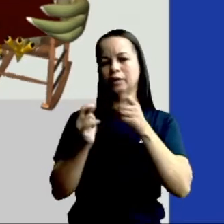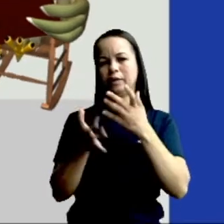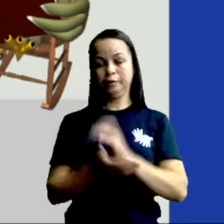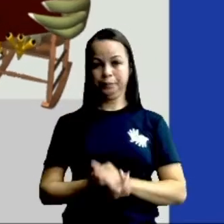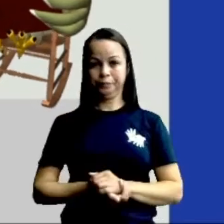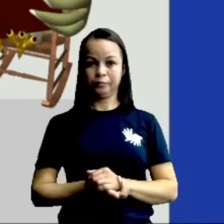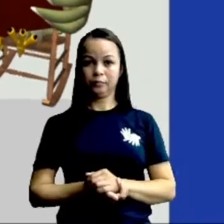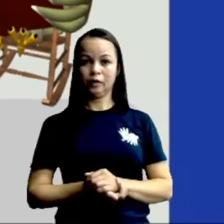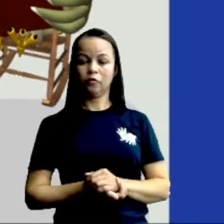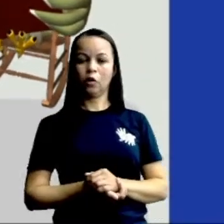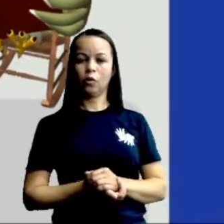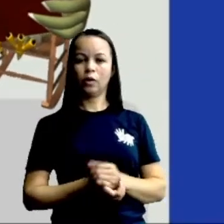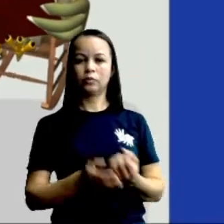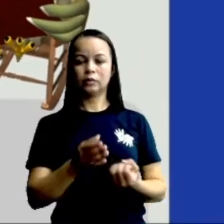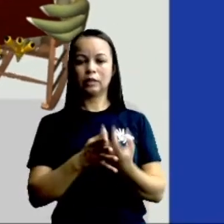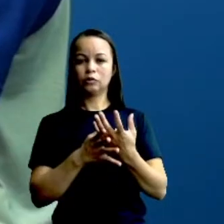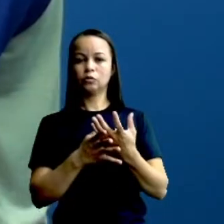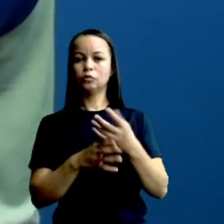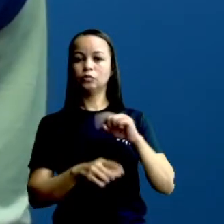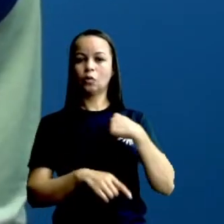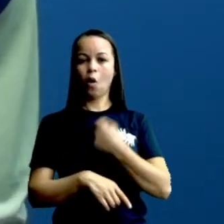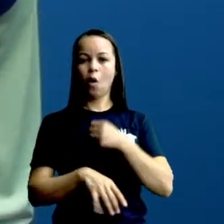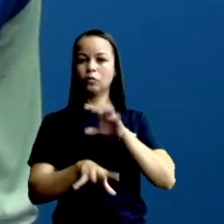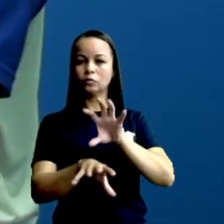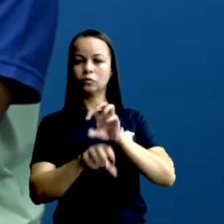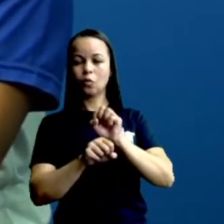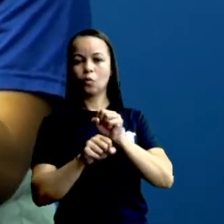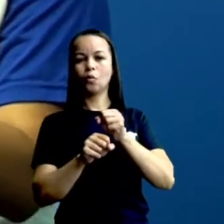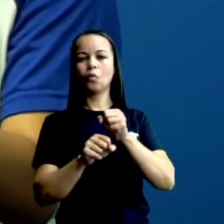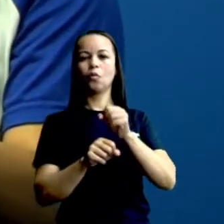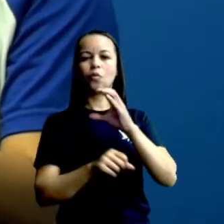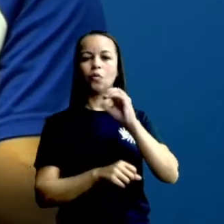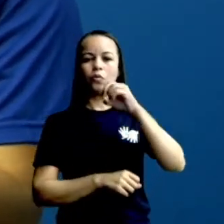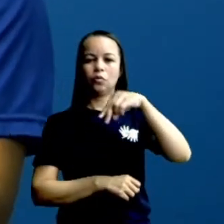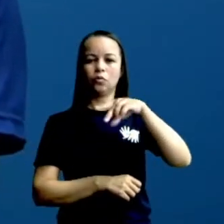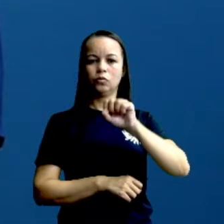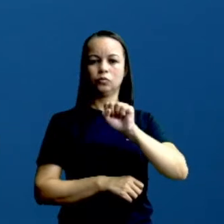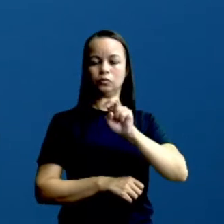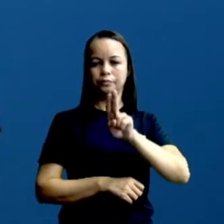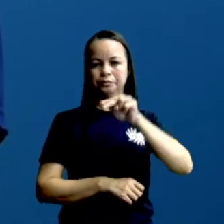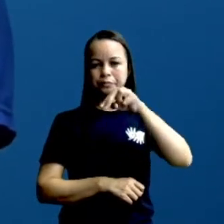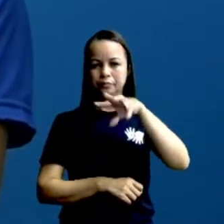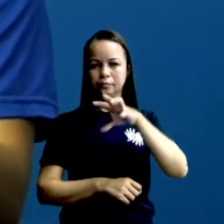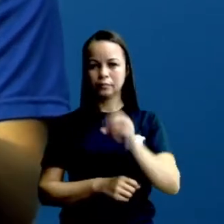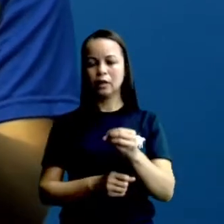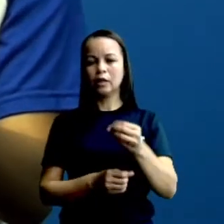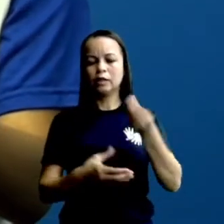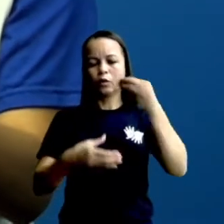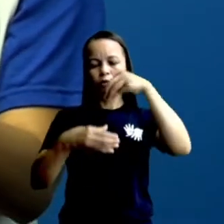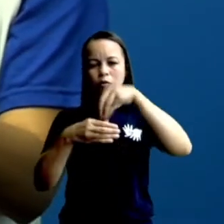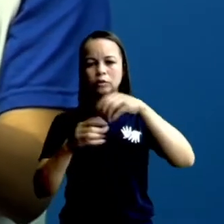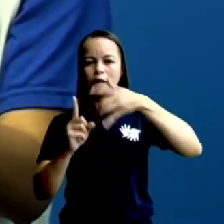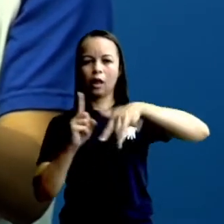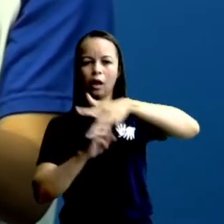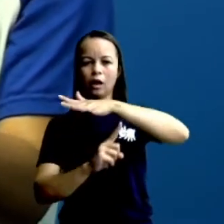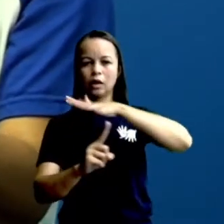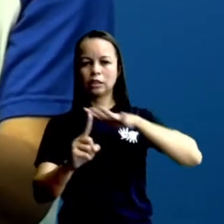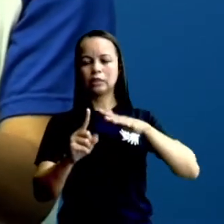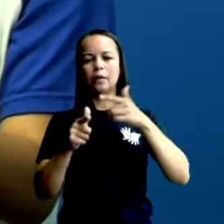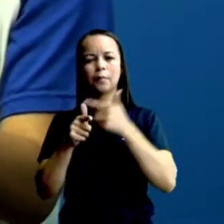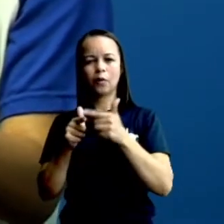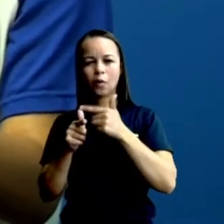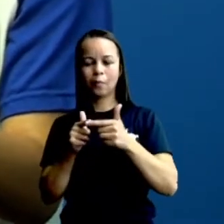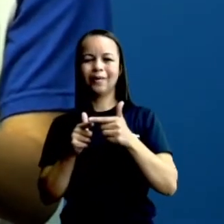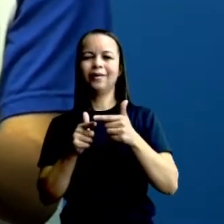o resultado do nosso consumo, certo? Que são introduzidas dentro do meio ambiente e que vêm sofrer alguma